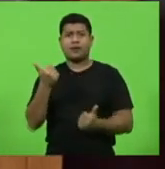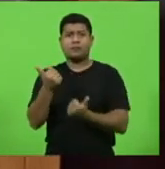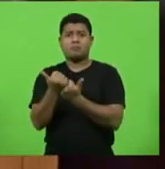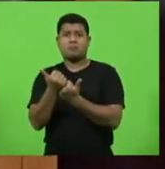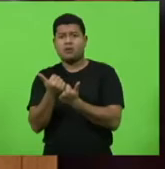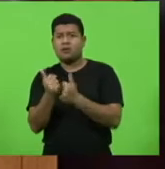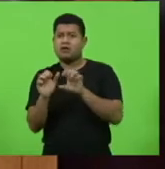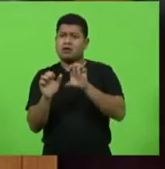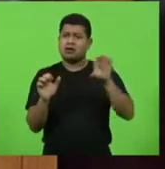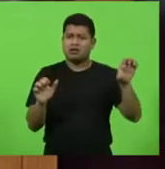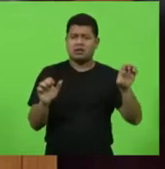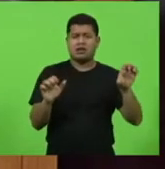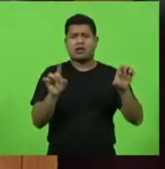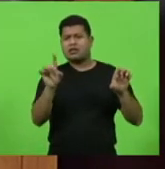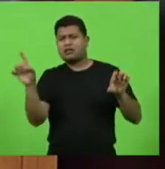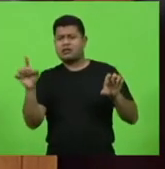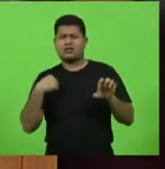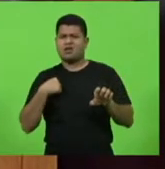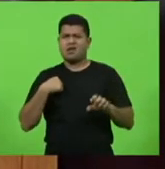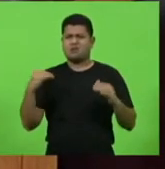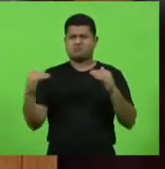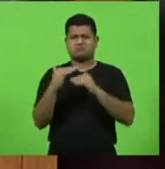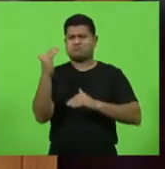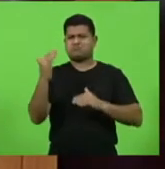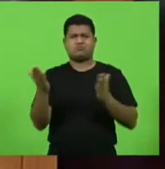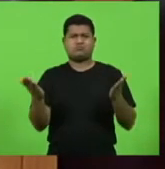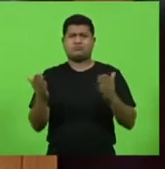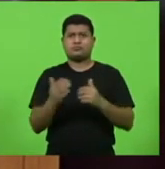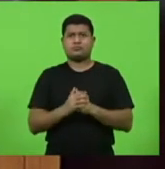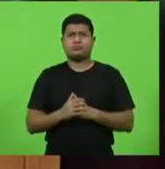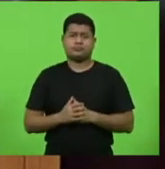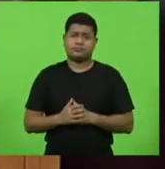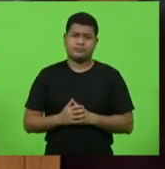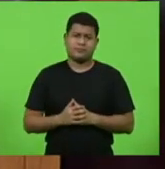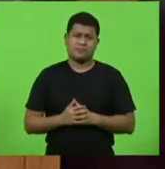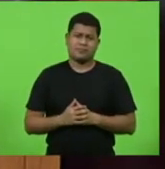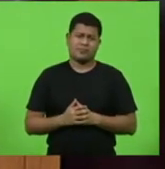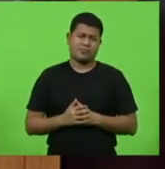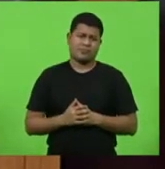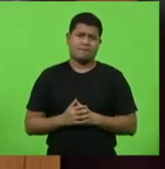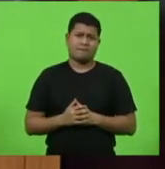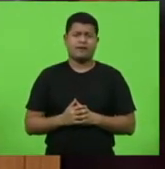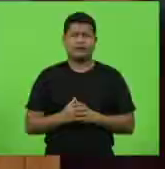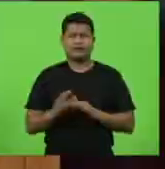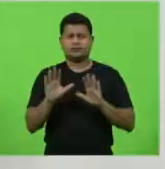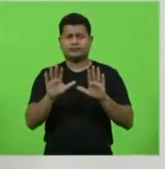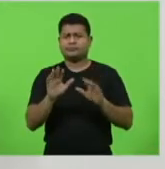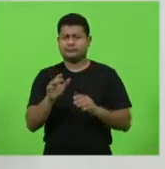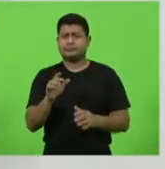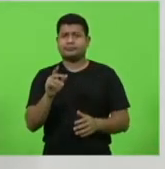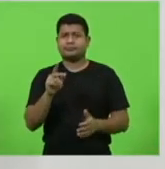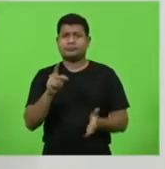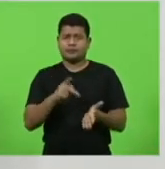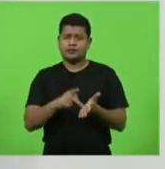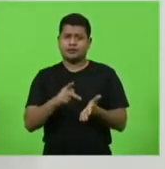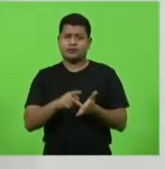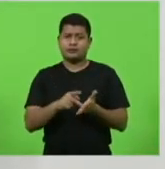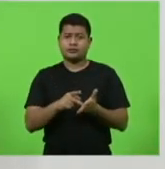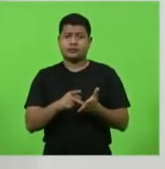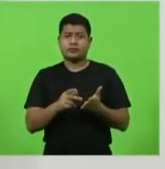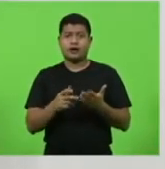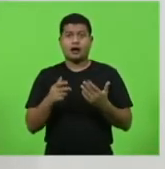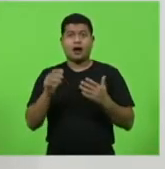porque não sei o quê. É. Entendeu? Acho assim tirando, também... Tirando o que diz ali,